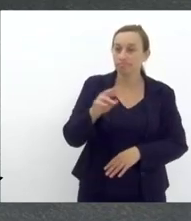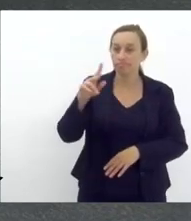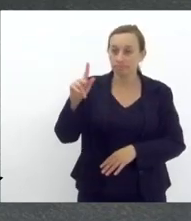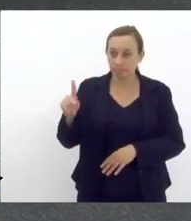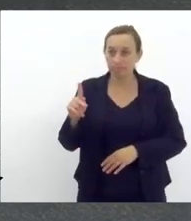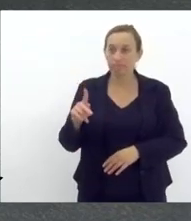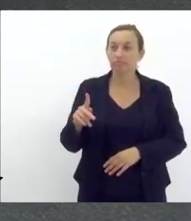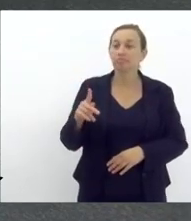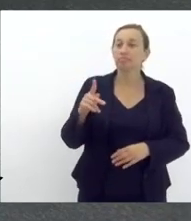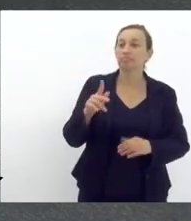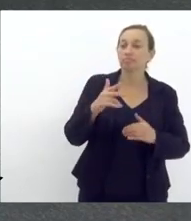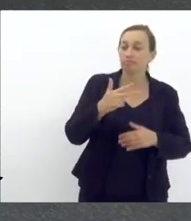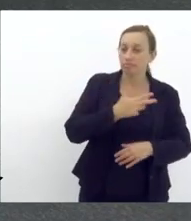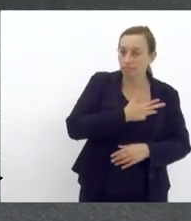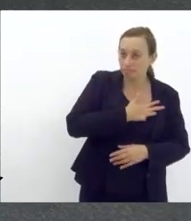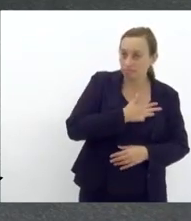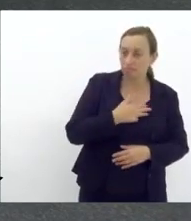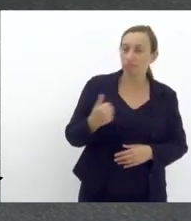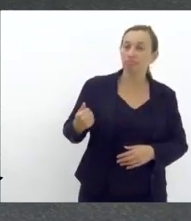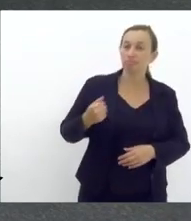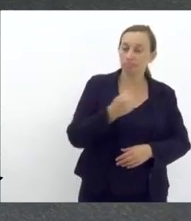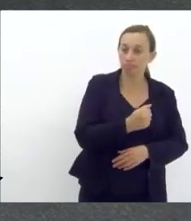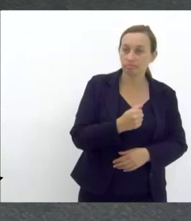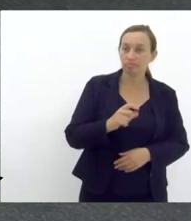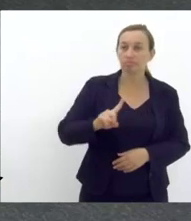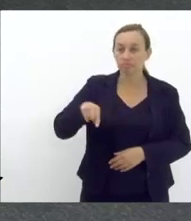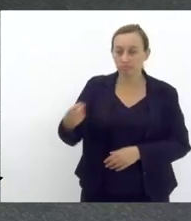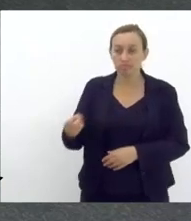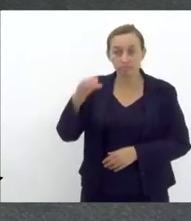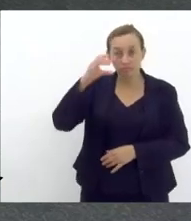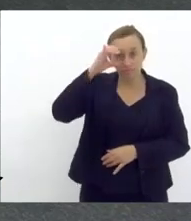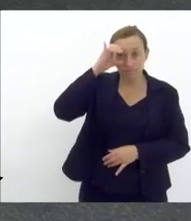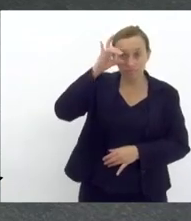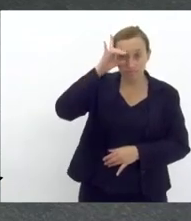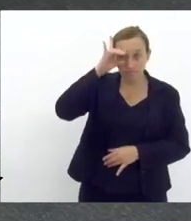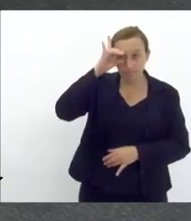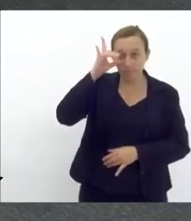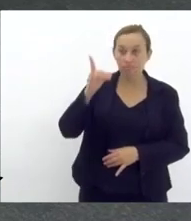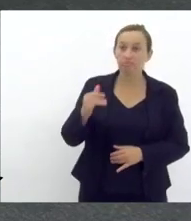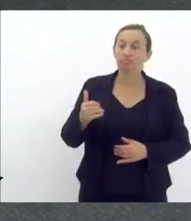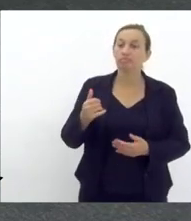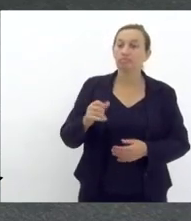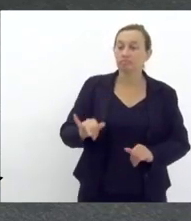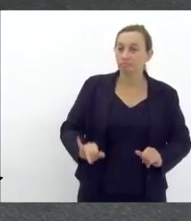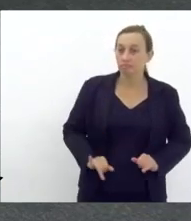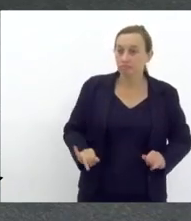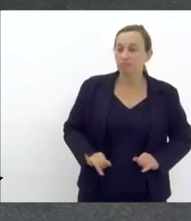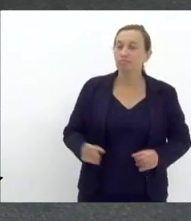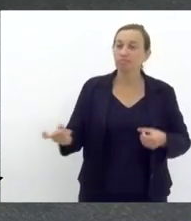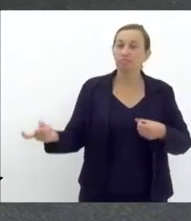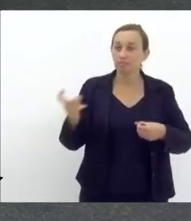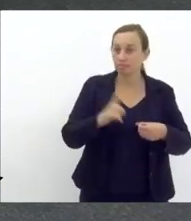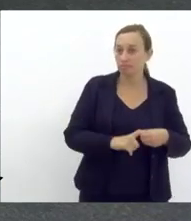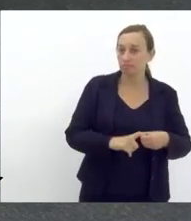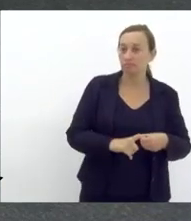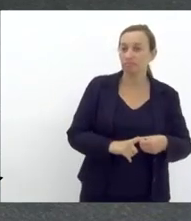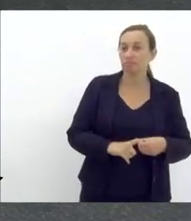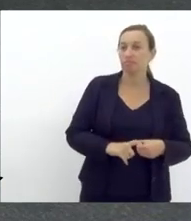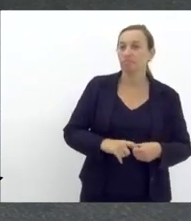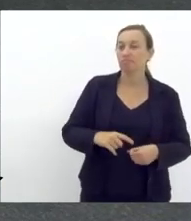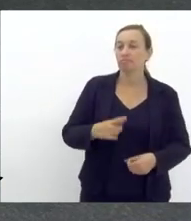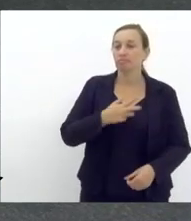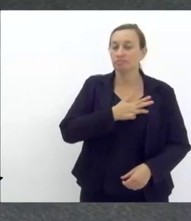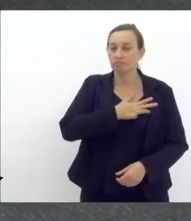Lula foi reeleito depois elegeu e elegeu a Dilma que sofreu golpe e o retorno do presidente Luiz Inácio